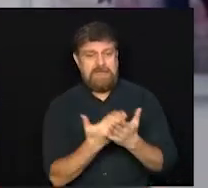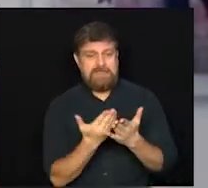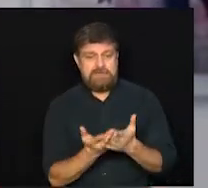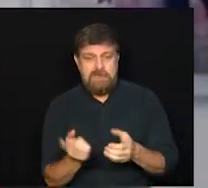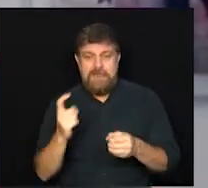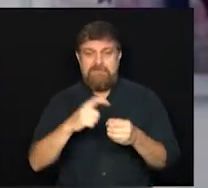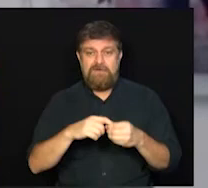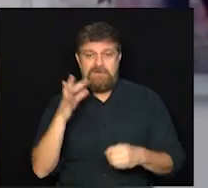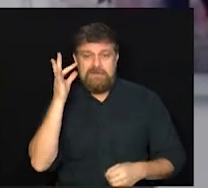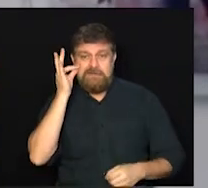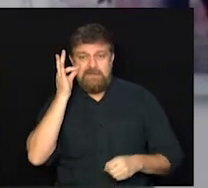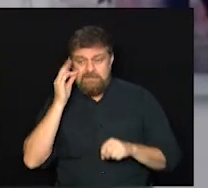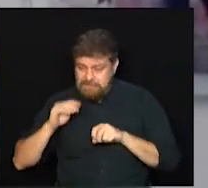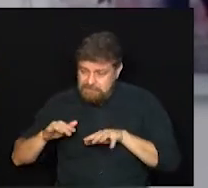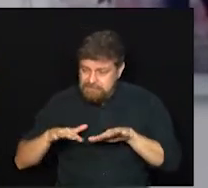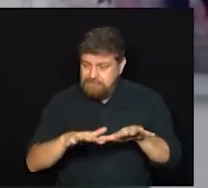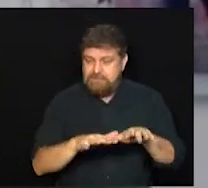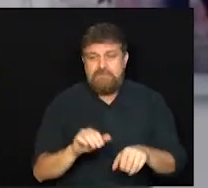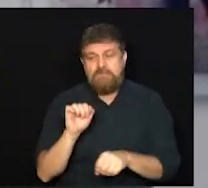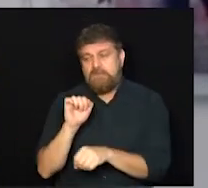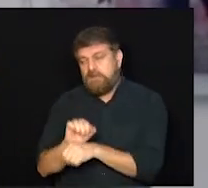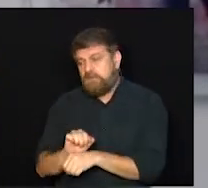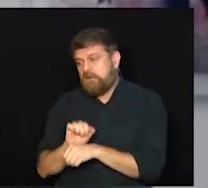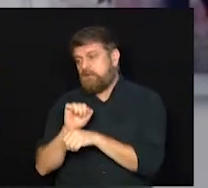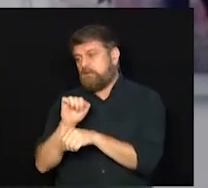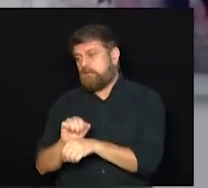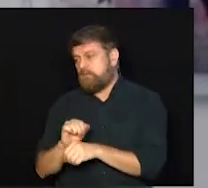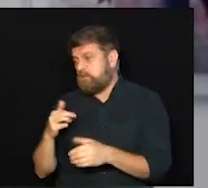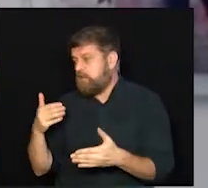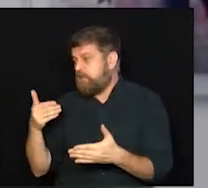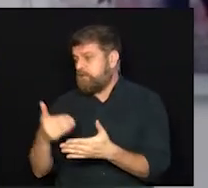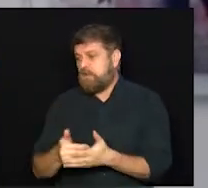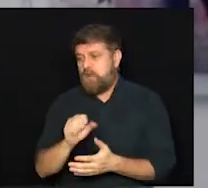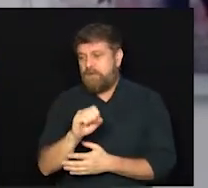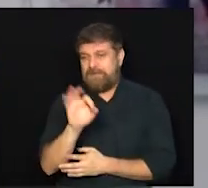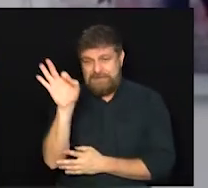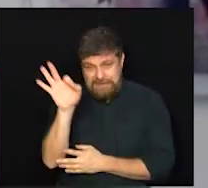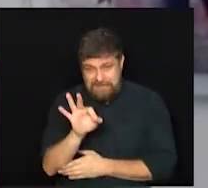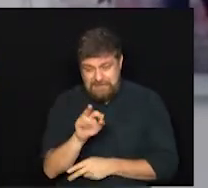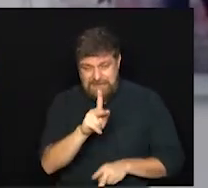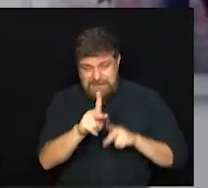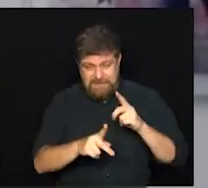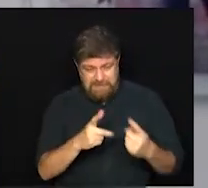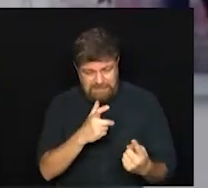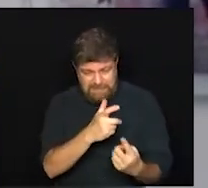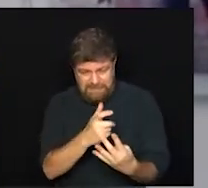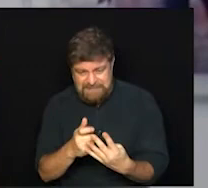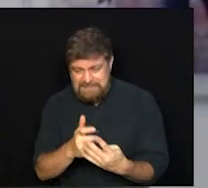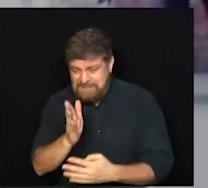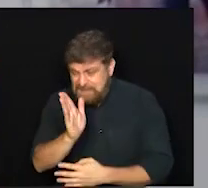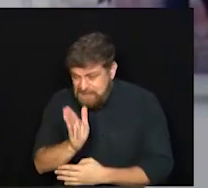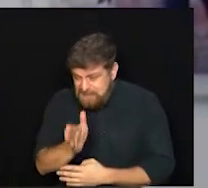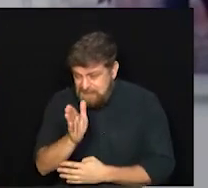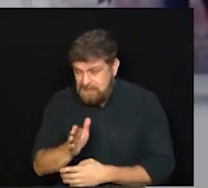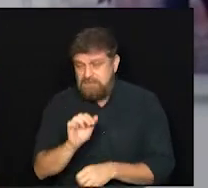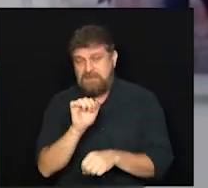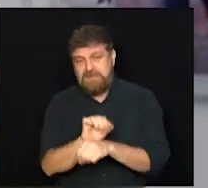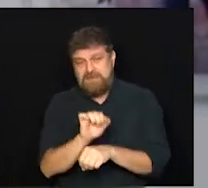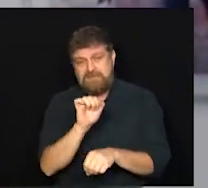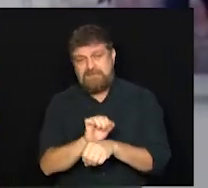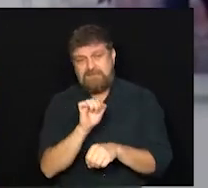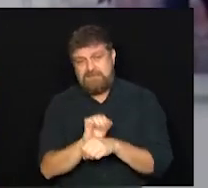porque se ficar esperando até quando, sei lá, 80% da população estiver vacinada, talvez,